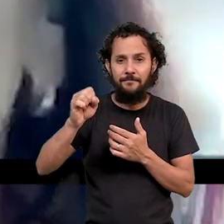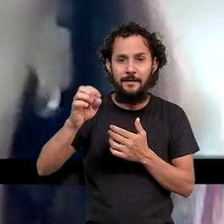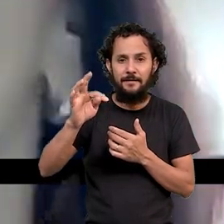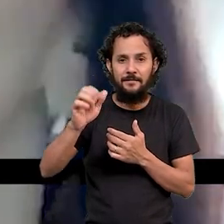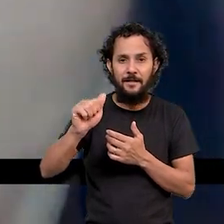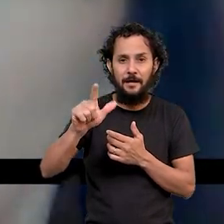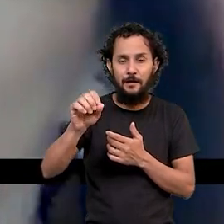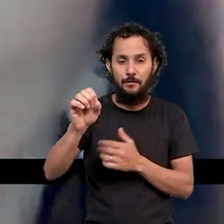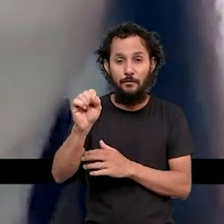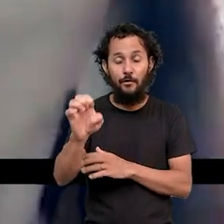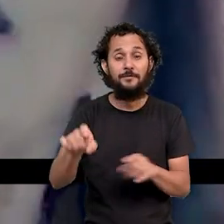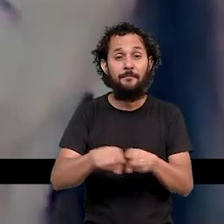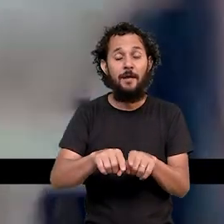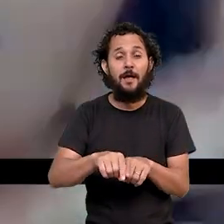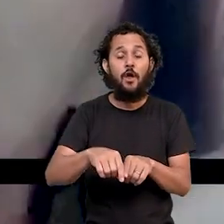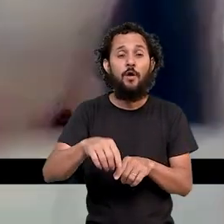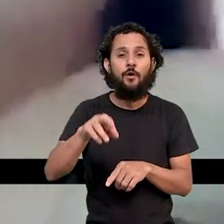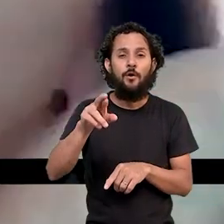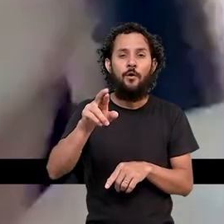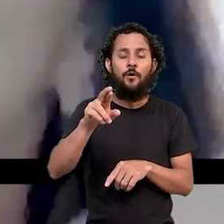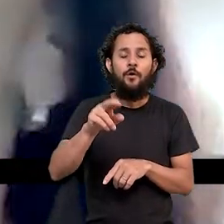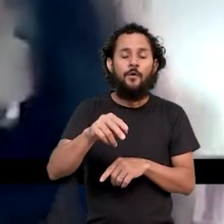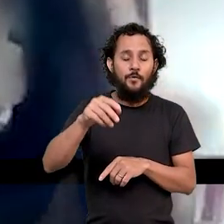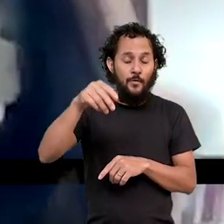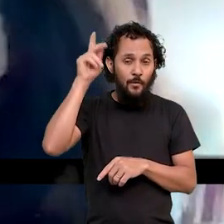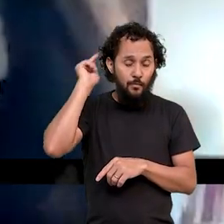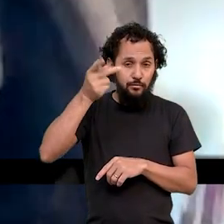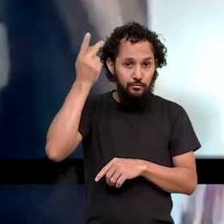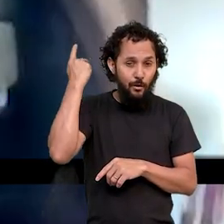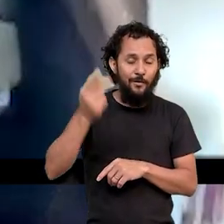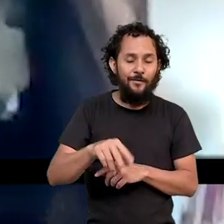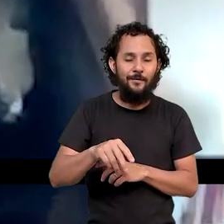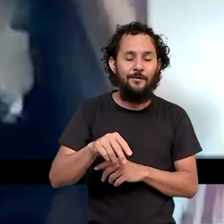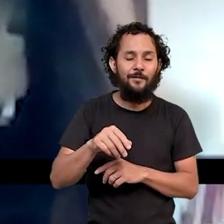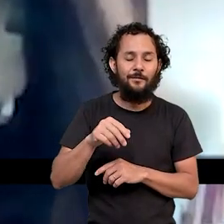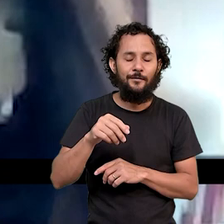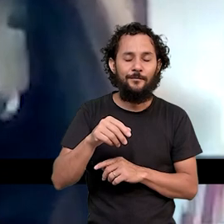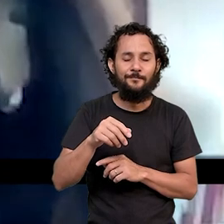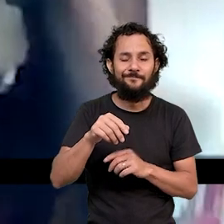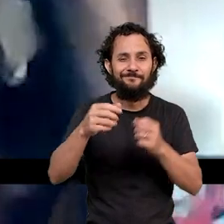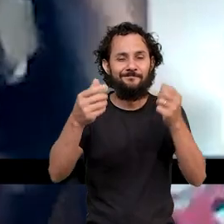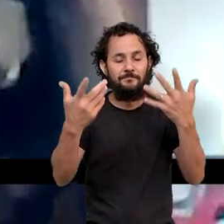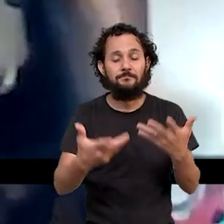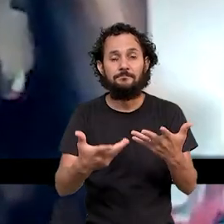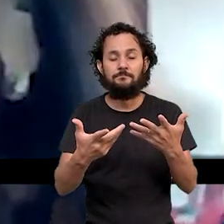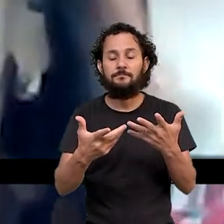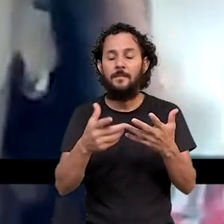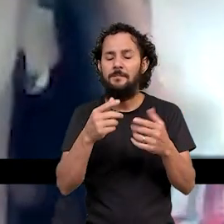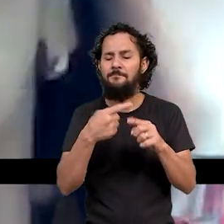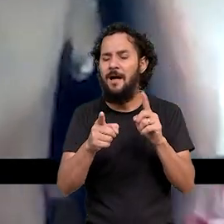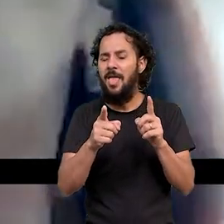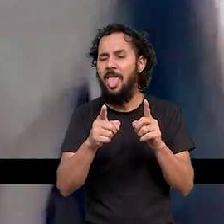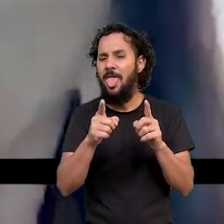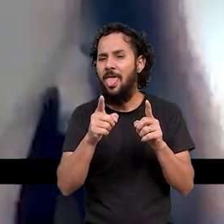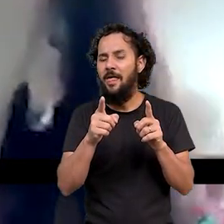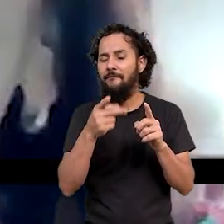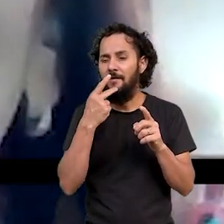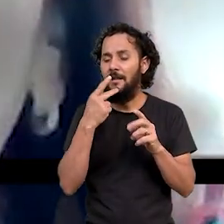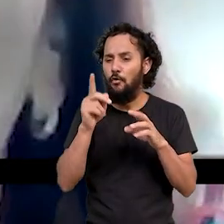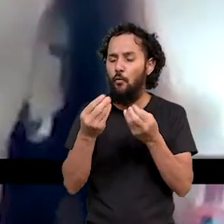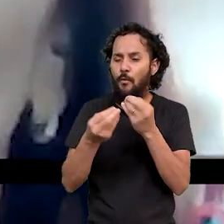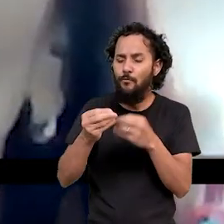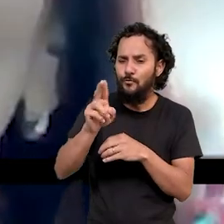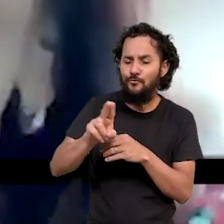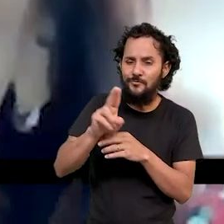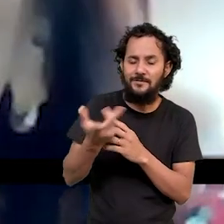Pestalozzi, Rousseau, que construiu uma proposta educativa para a infância, sem, no entanto, colocá-la